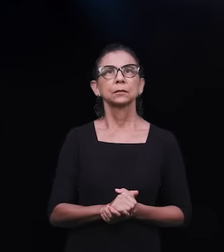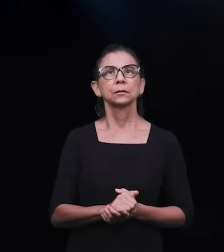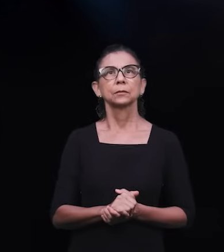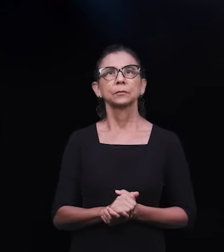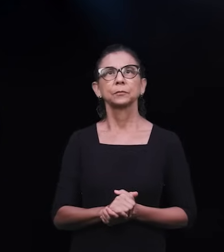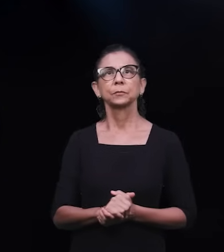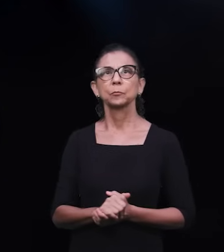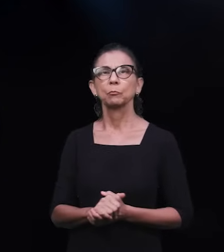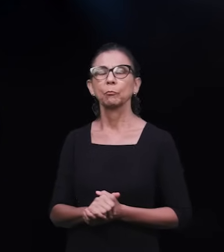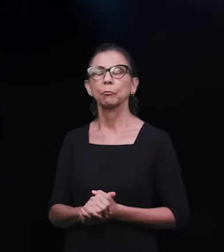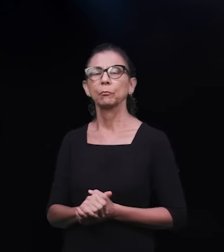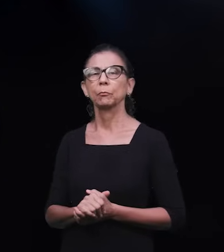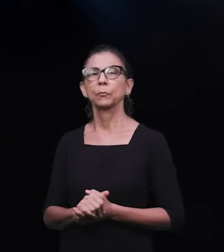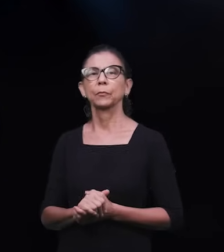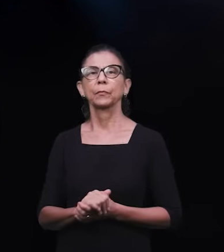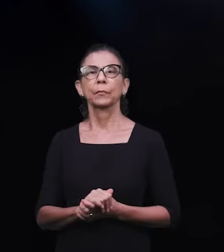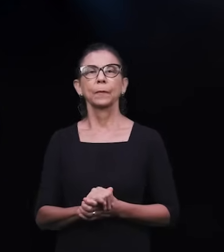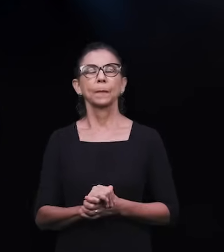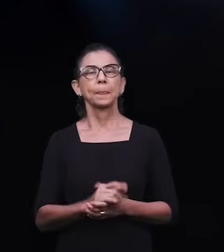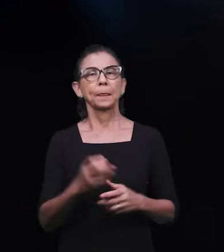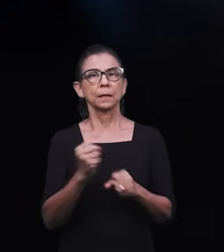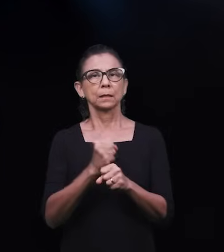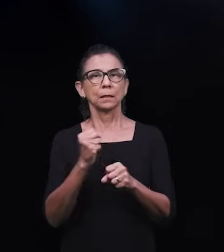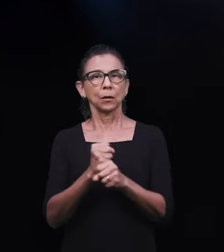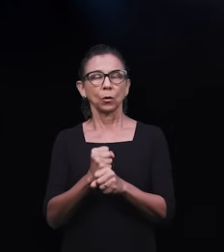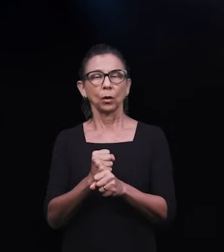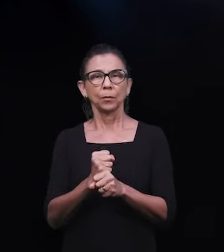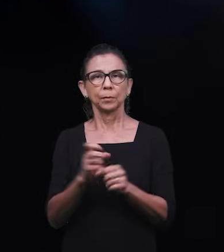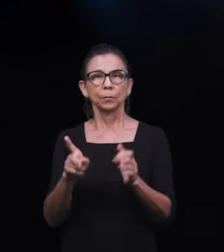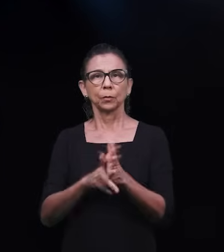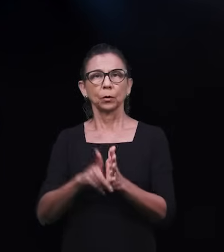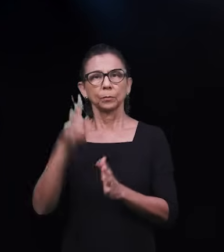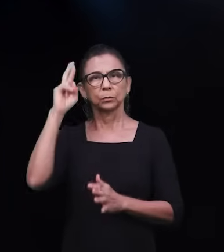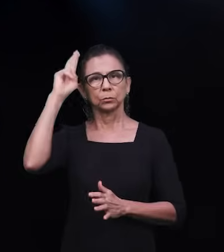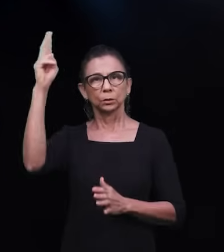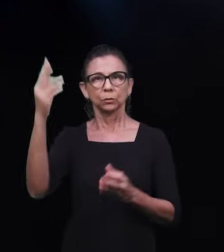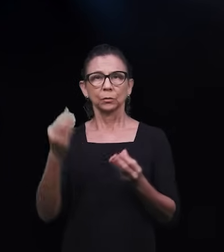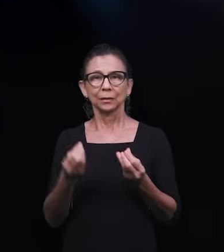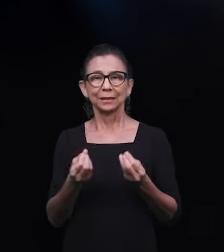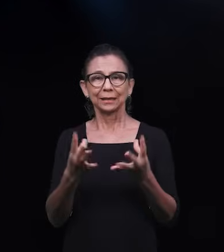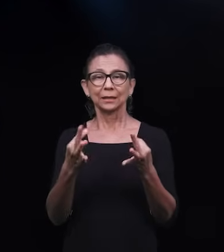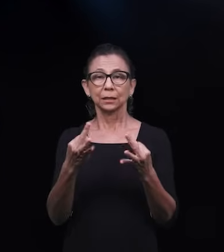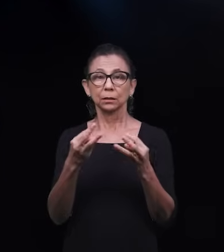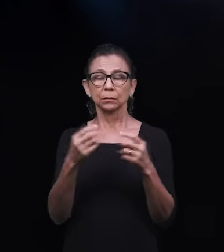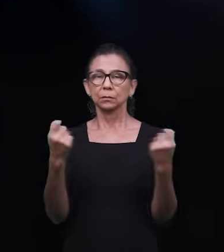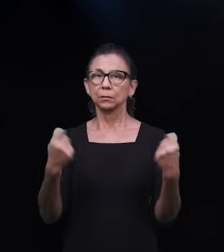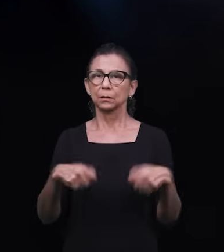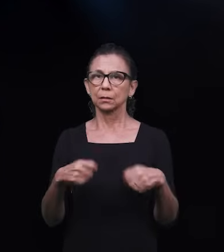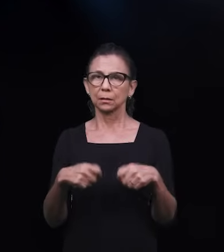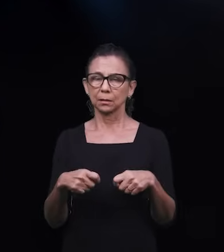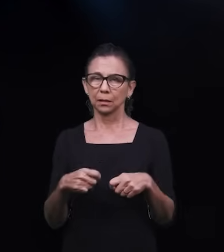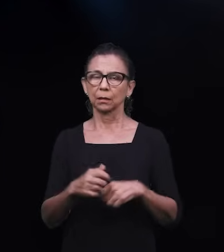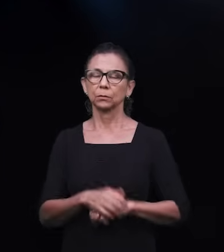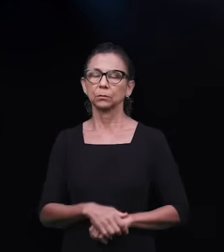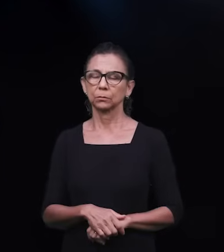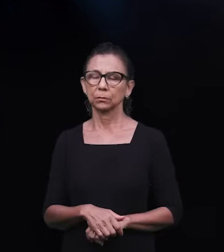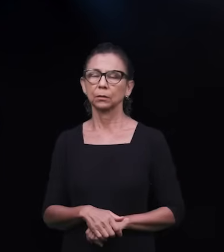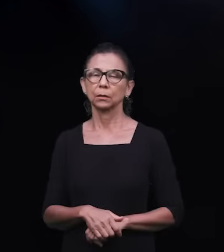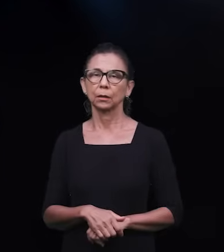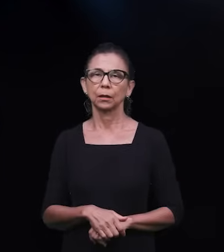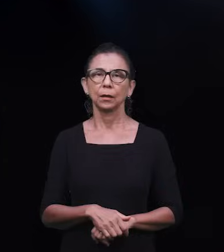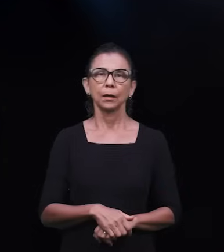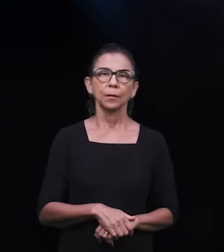maravilhoso essa obra que nos chamou, onde o Senhor tem provido todos os recursos necessários para que nós possamos